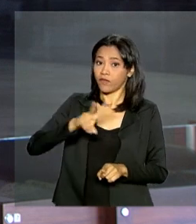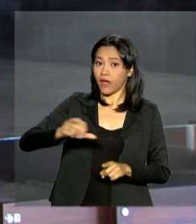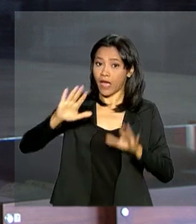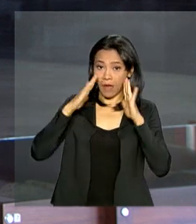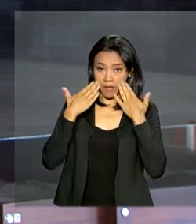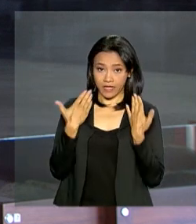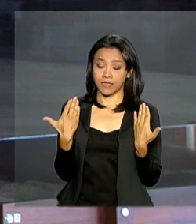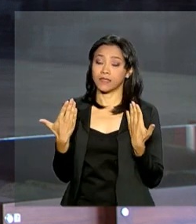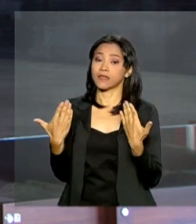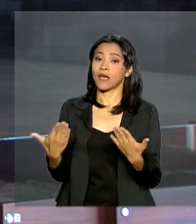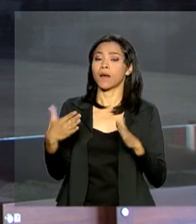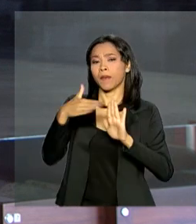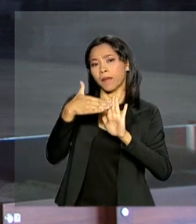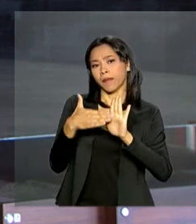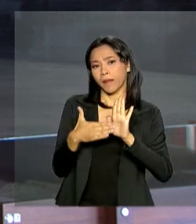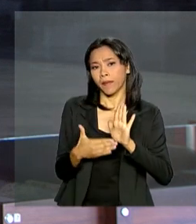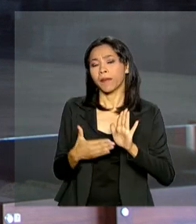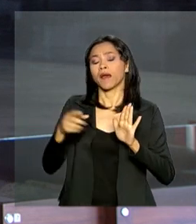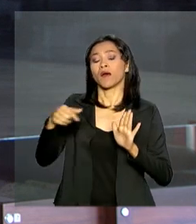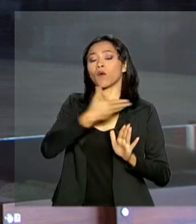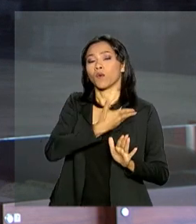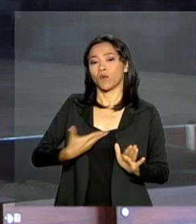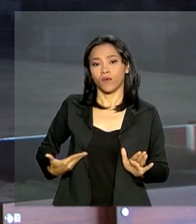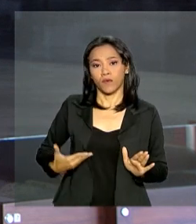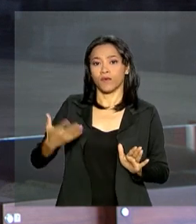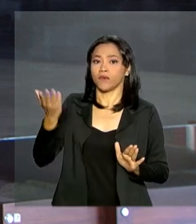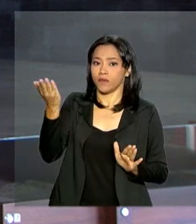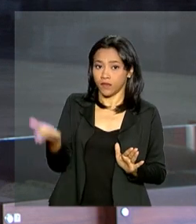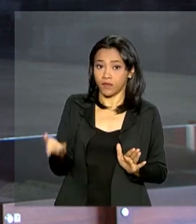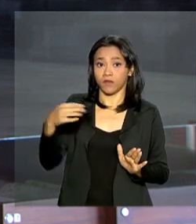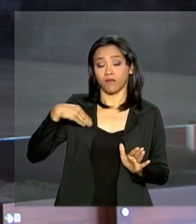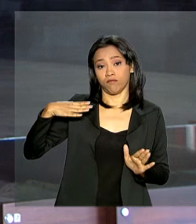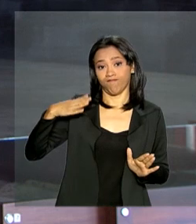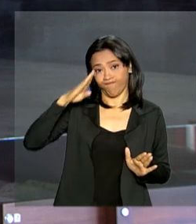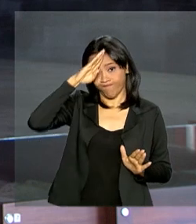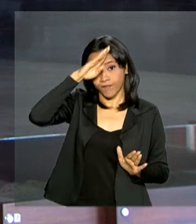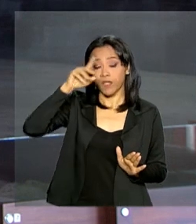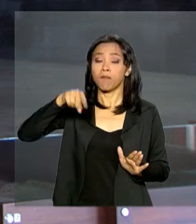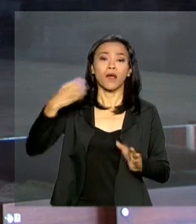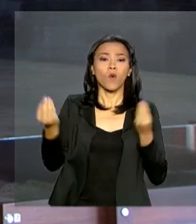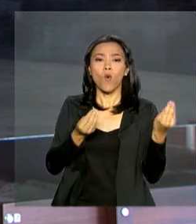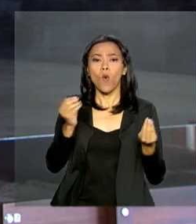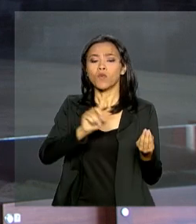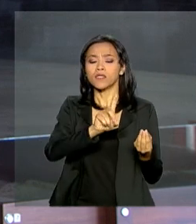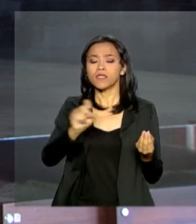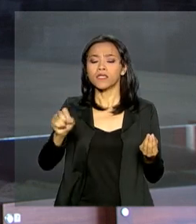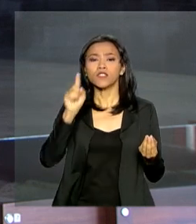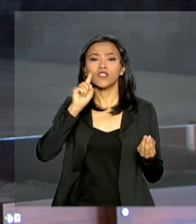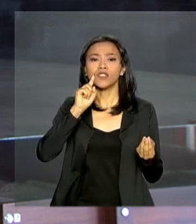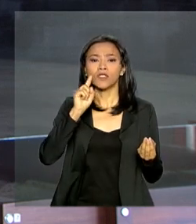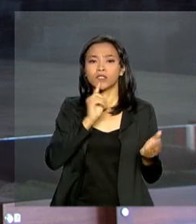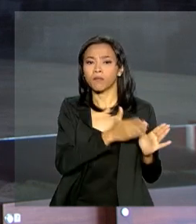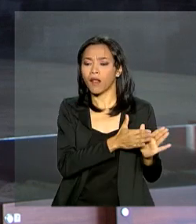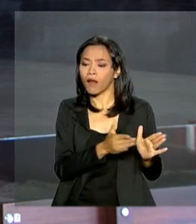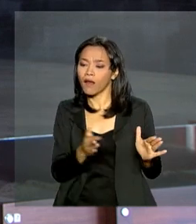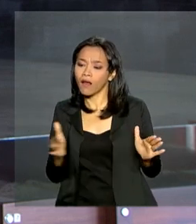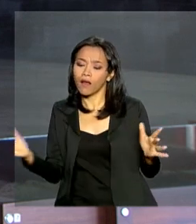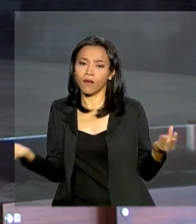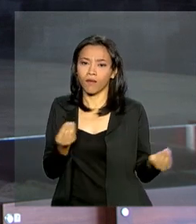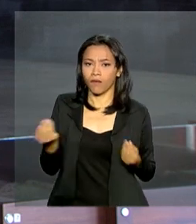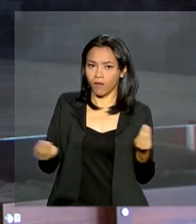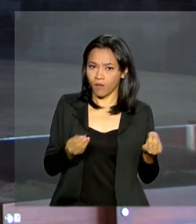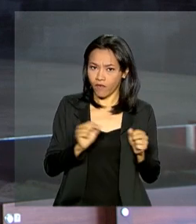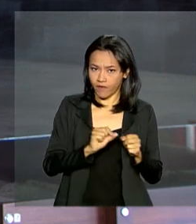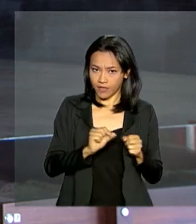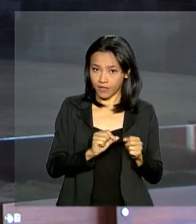uma agenda de trabalho para os primeiros 100 dias de governo e hoje de manhã o presidente Jair bolsonaro